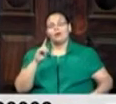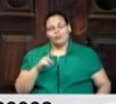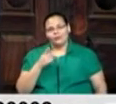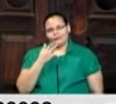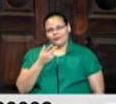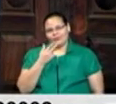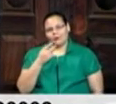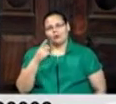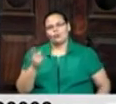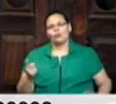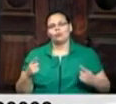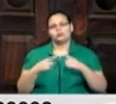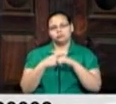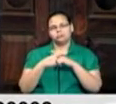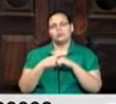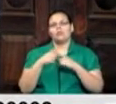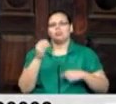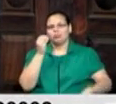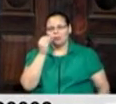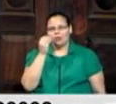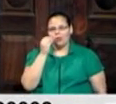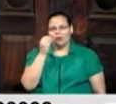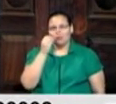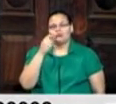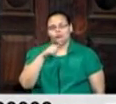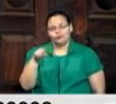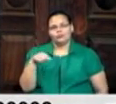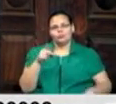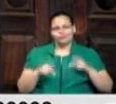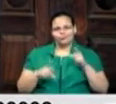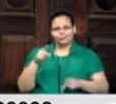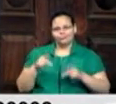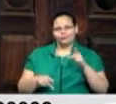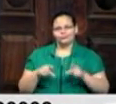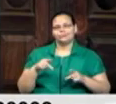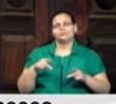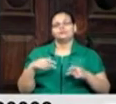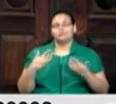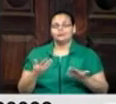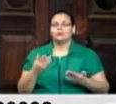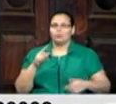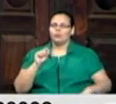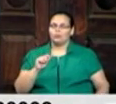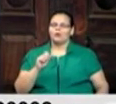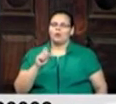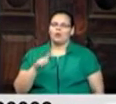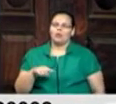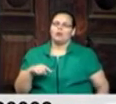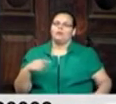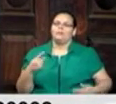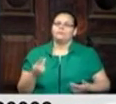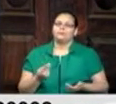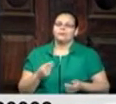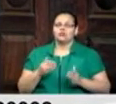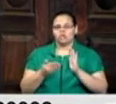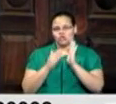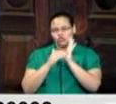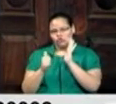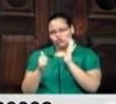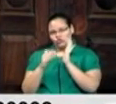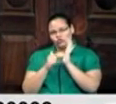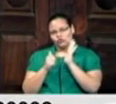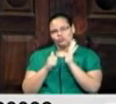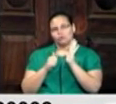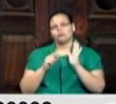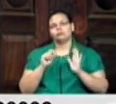se fale o contrário, se tente convencer a população brasileira do contrário, o que houve foi exatamente isso. Retirou-se